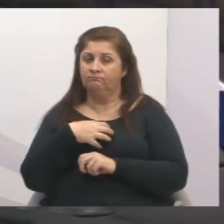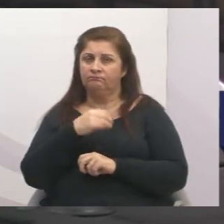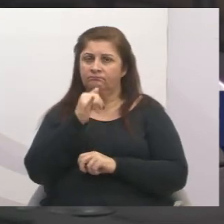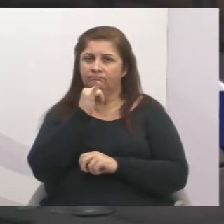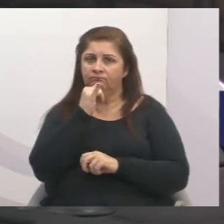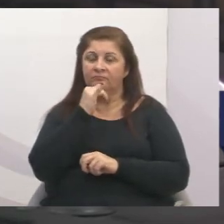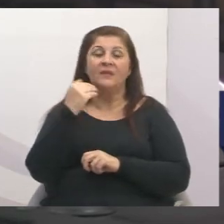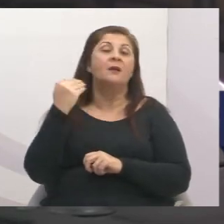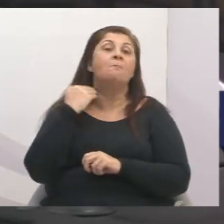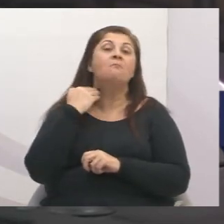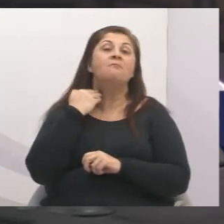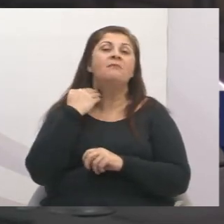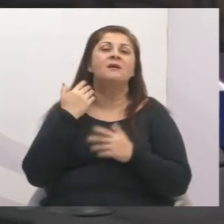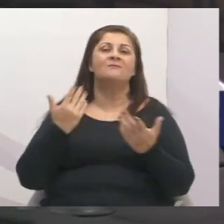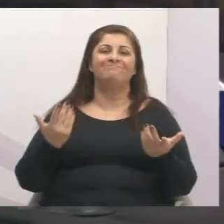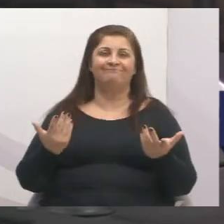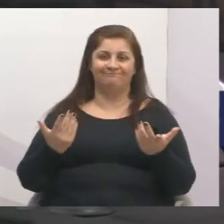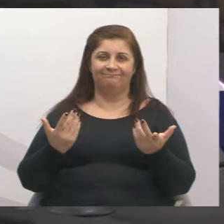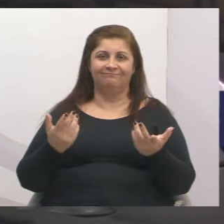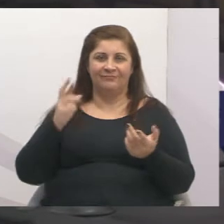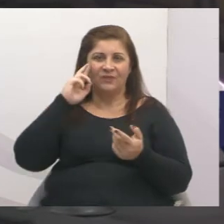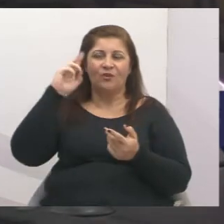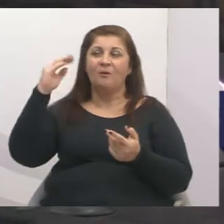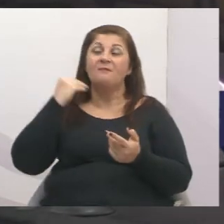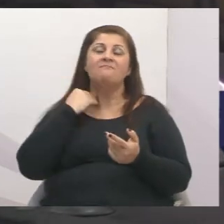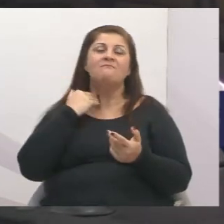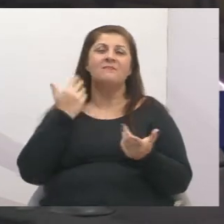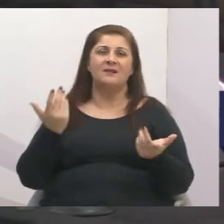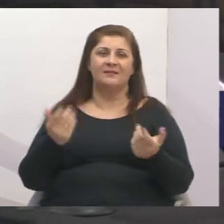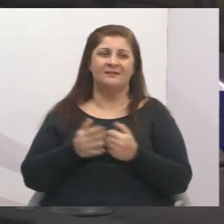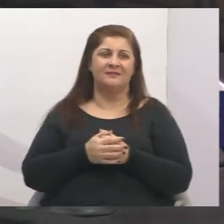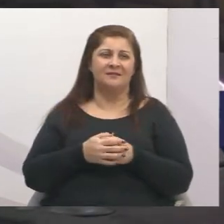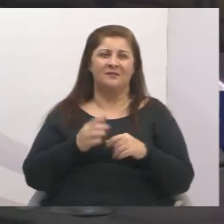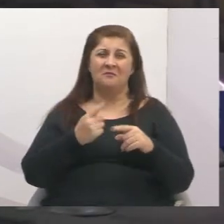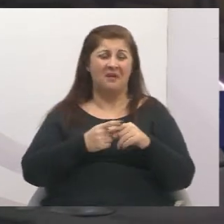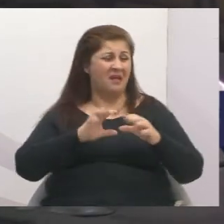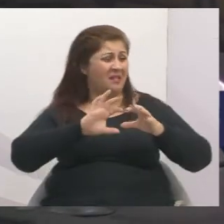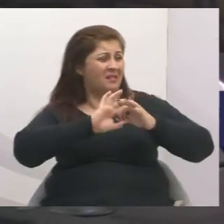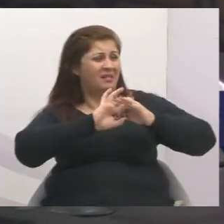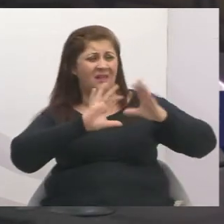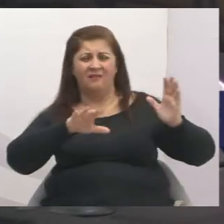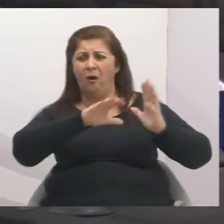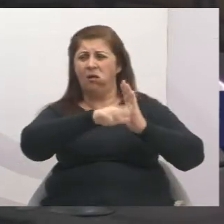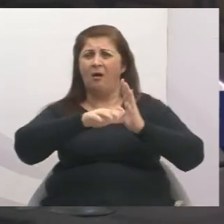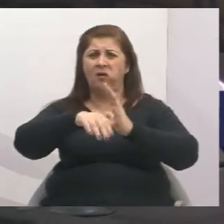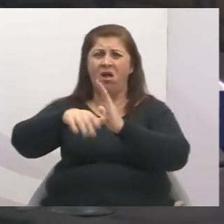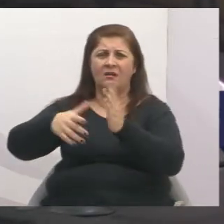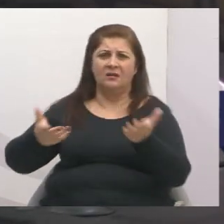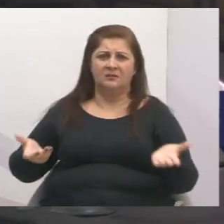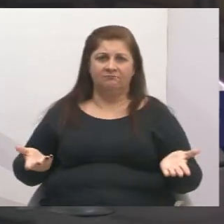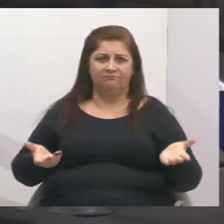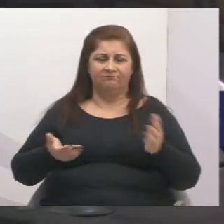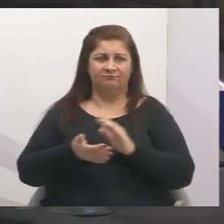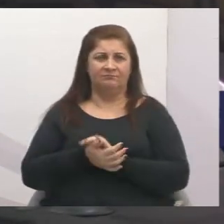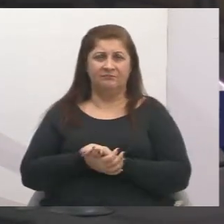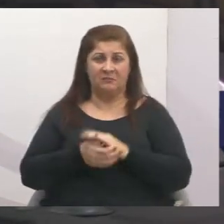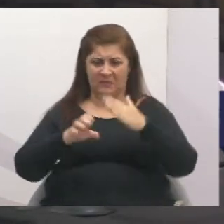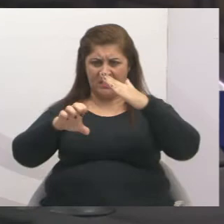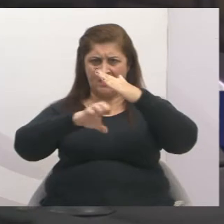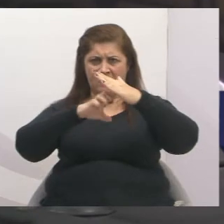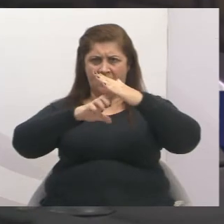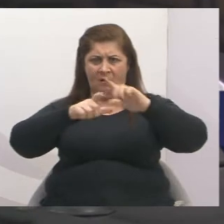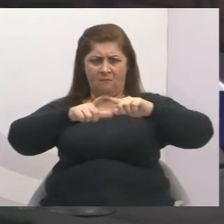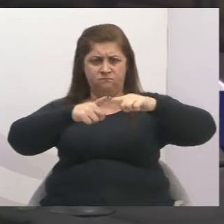os bancos no nosso país, que é uma agiotagem permitida pela lei. as grandes